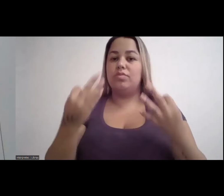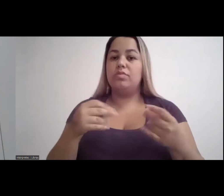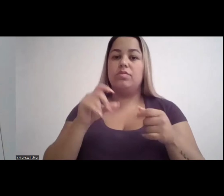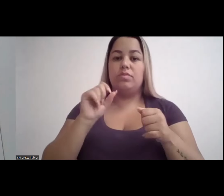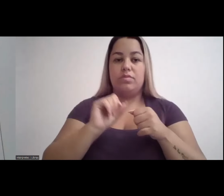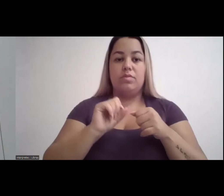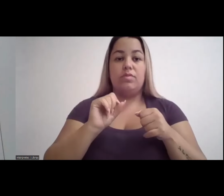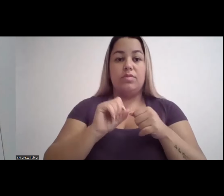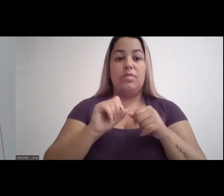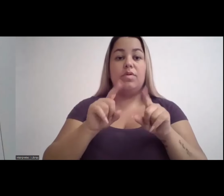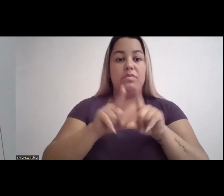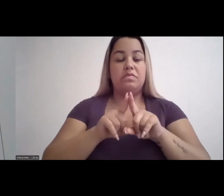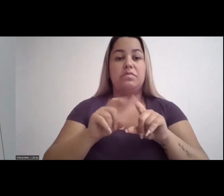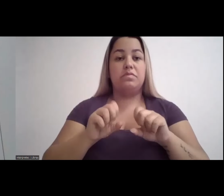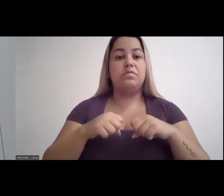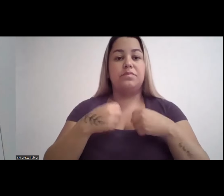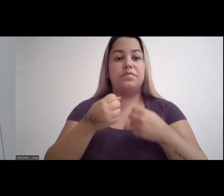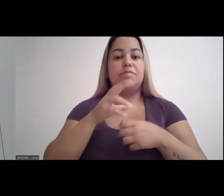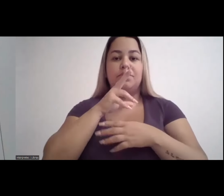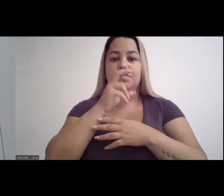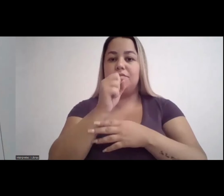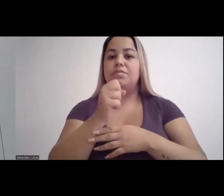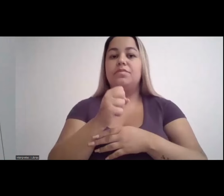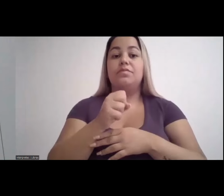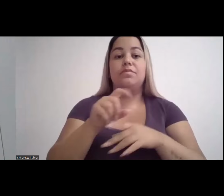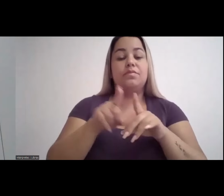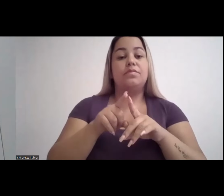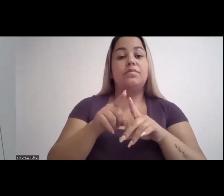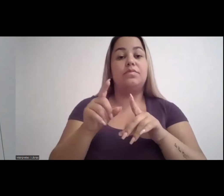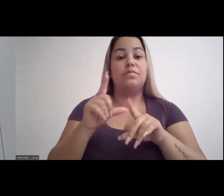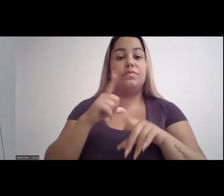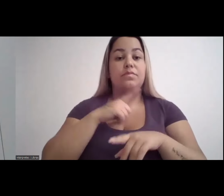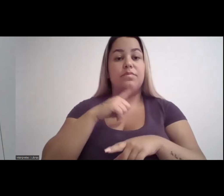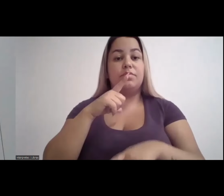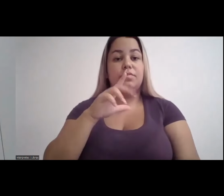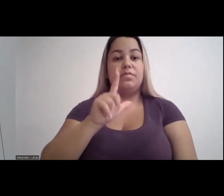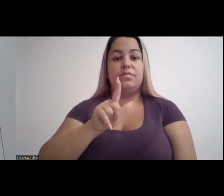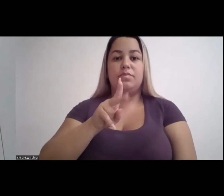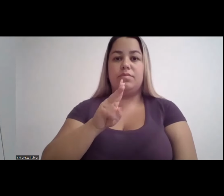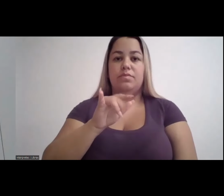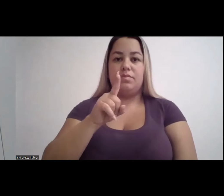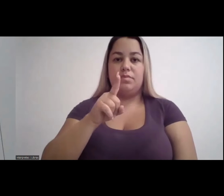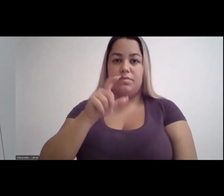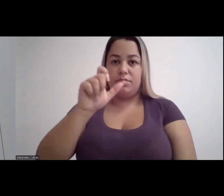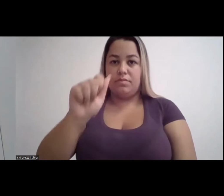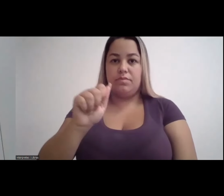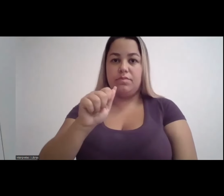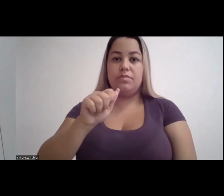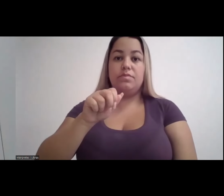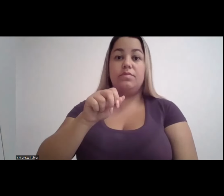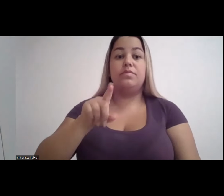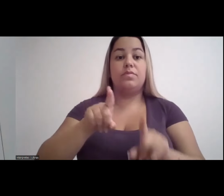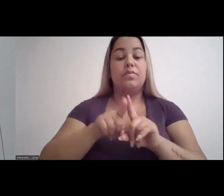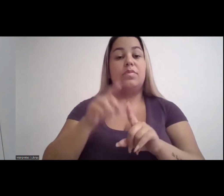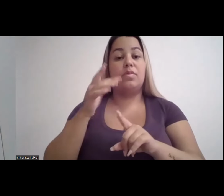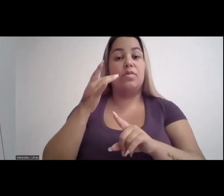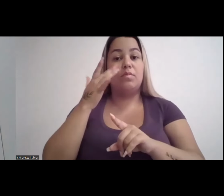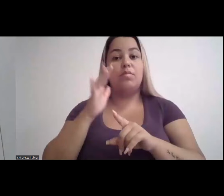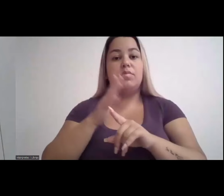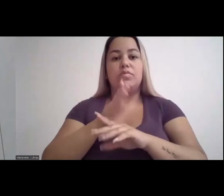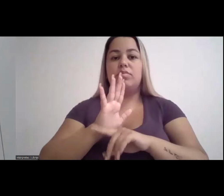que você está investindo nesse projeto, Kawara. Temos também a Luiza Vendramini e o Arthur Braga, que são os nossos facilitadores nesse